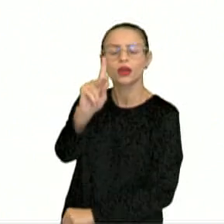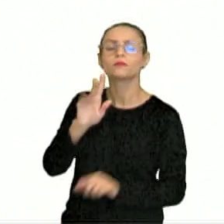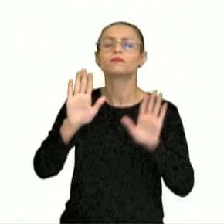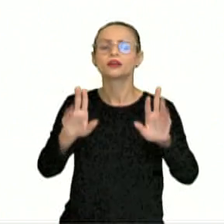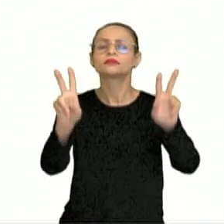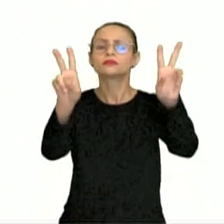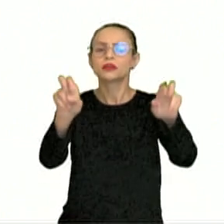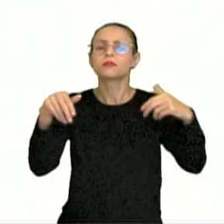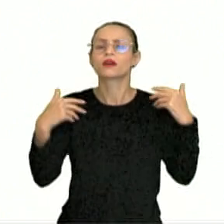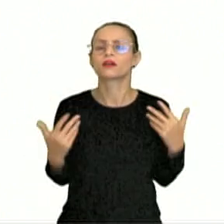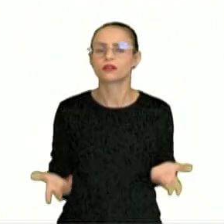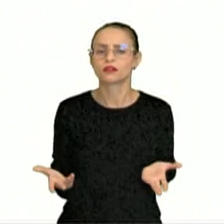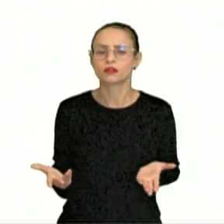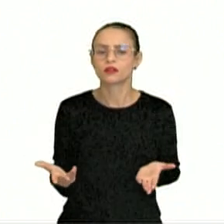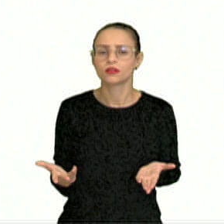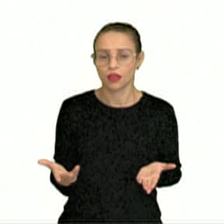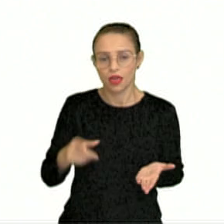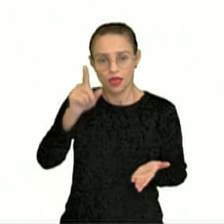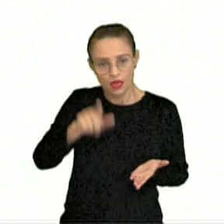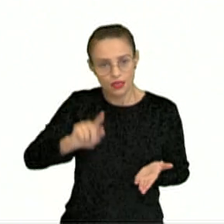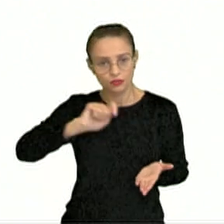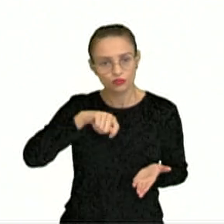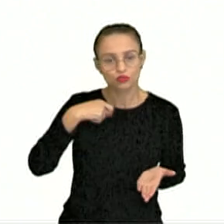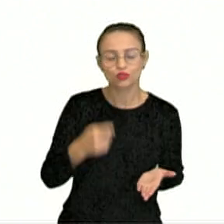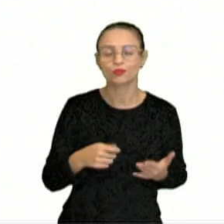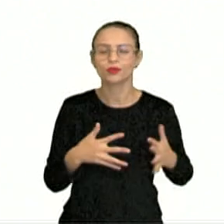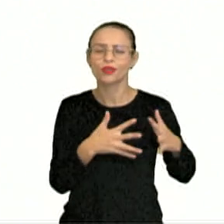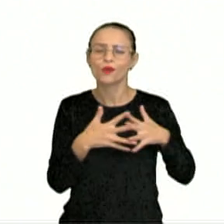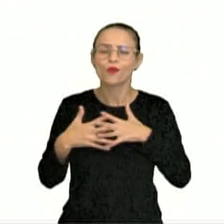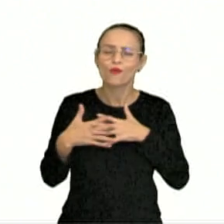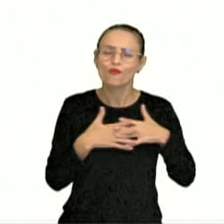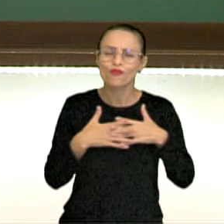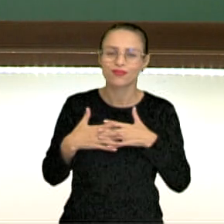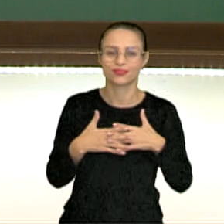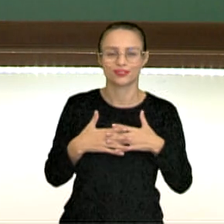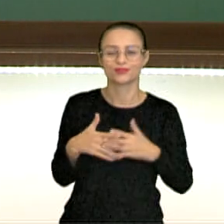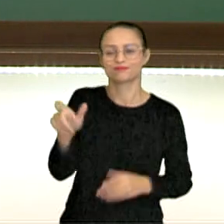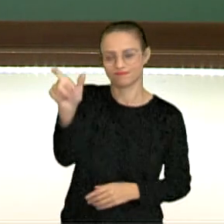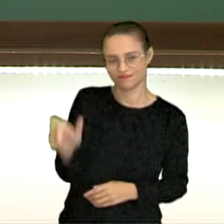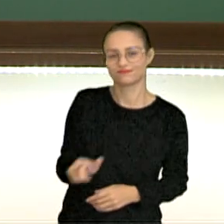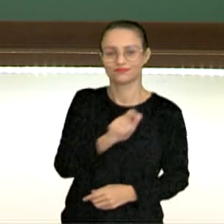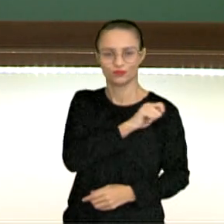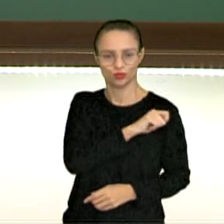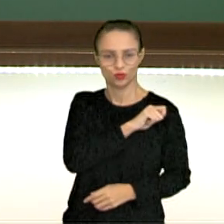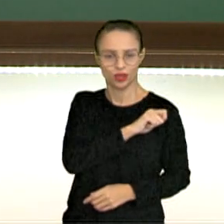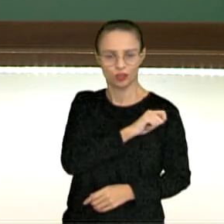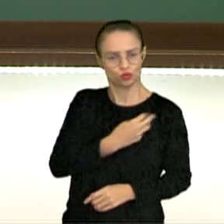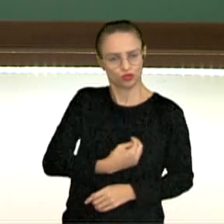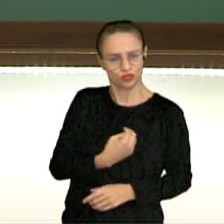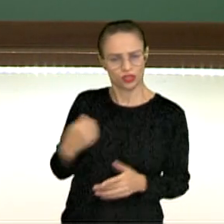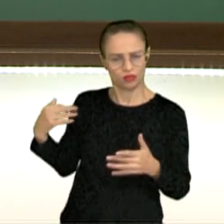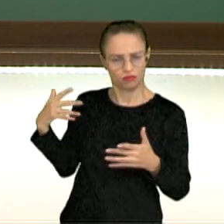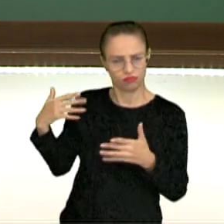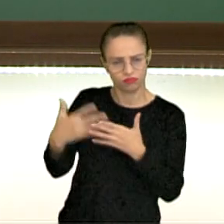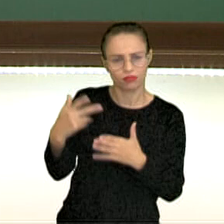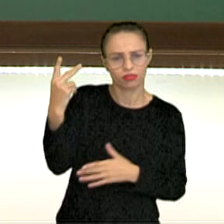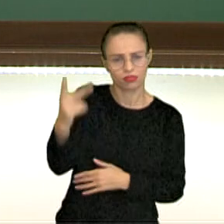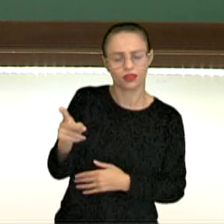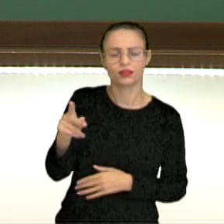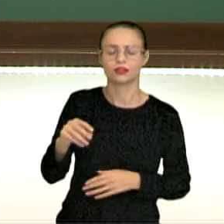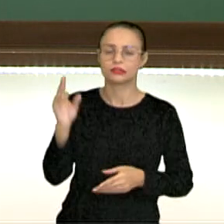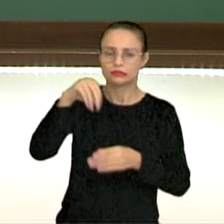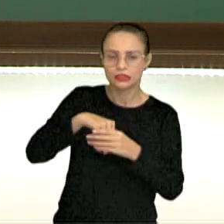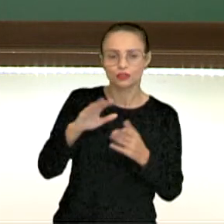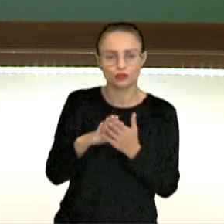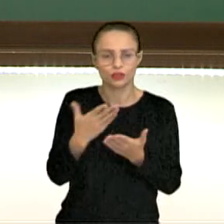seu assunto, refere-se aos conflitos vividos pelo estudante na sua escola, nessa função